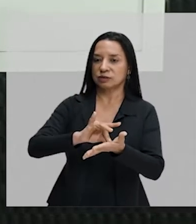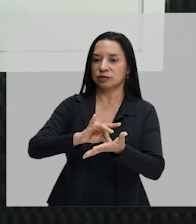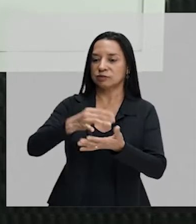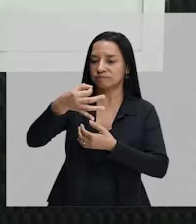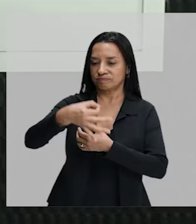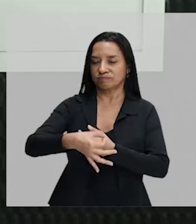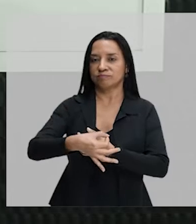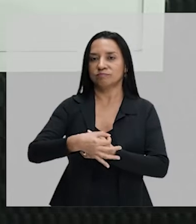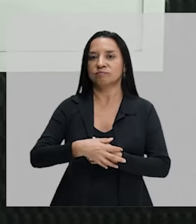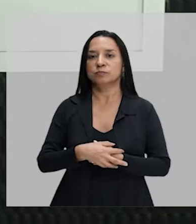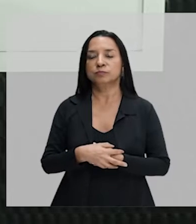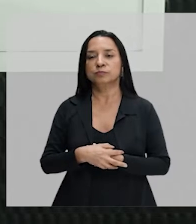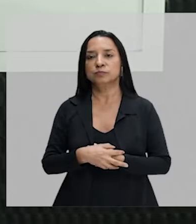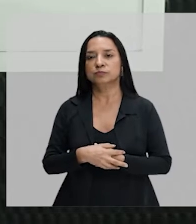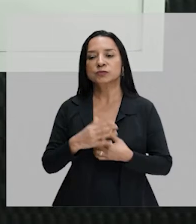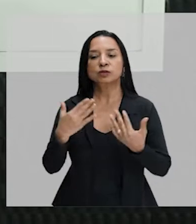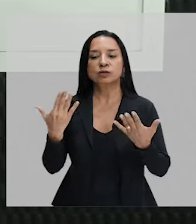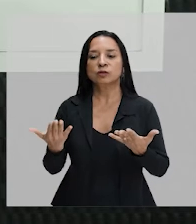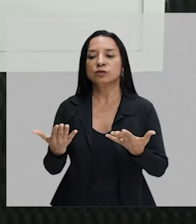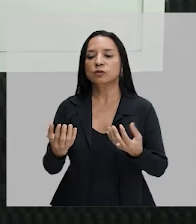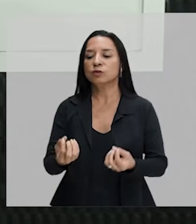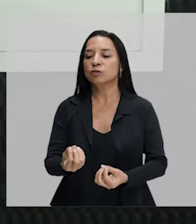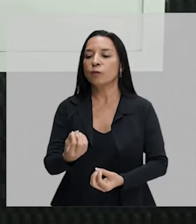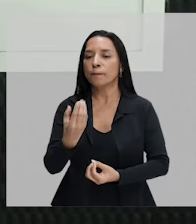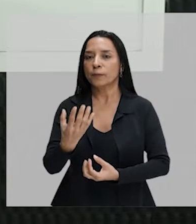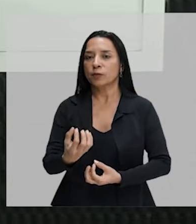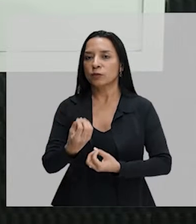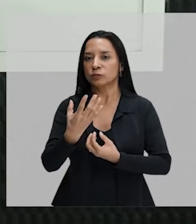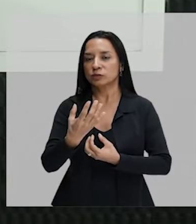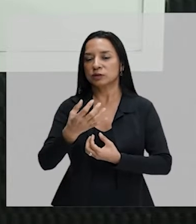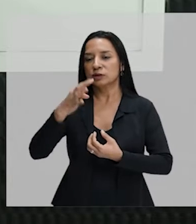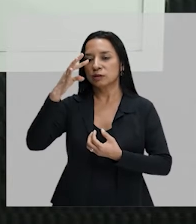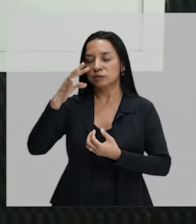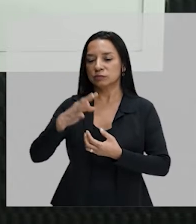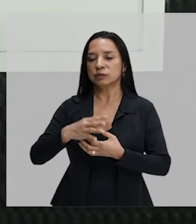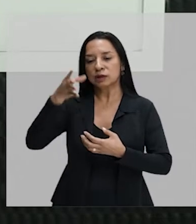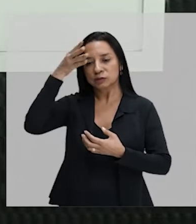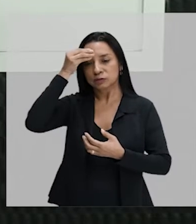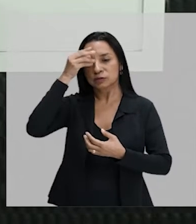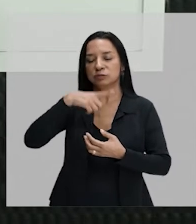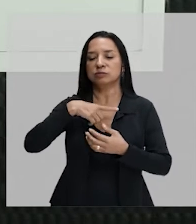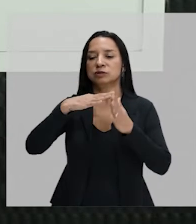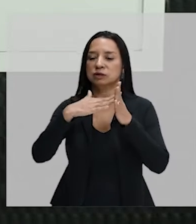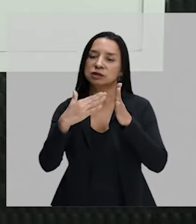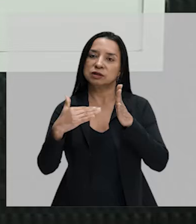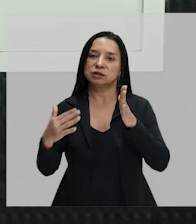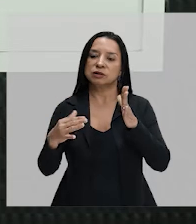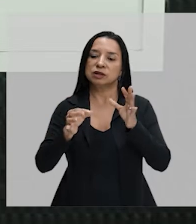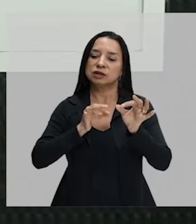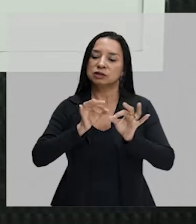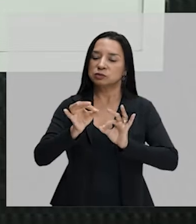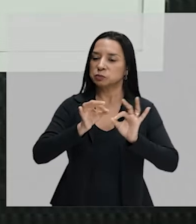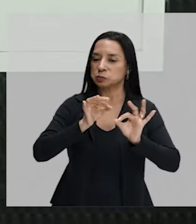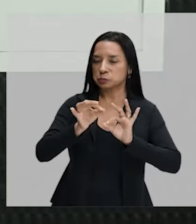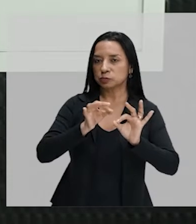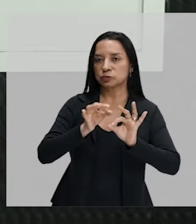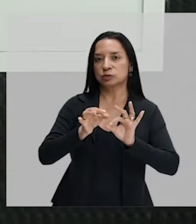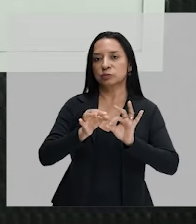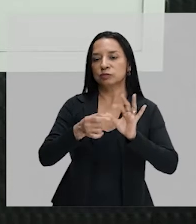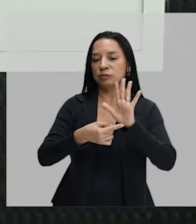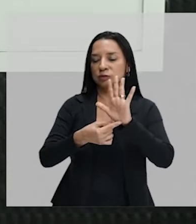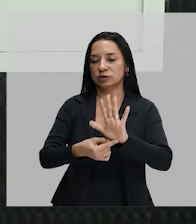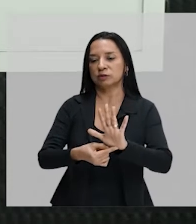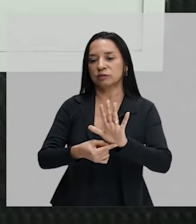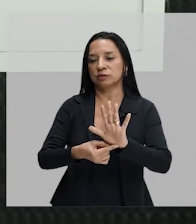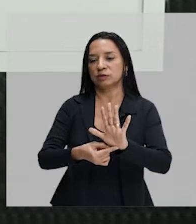ok? Então, enquanto produção do conhecimento, enquanto construção do conhecimento, nós temos a estética de forma destacada e a